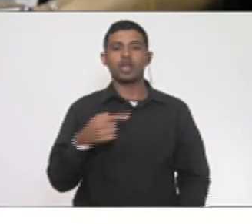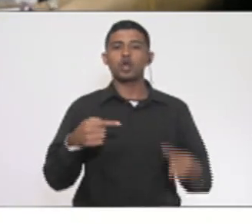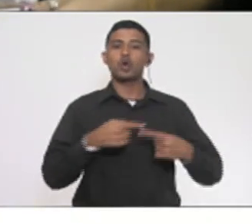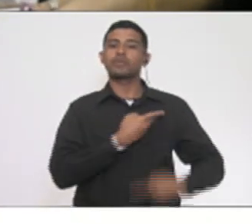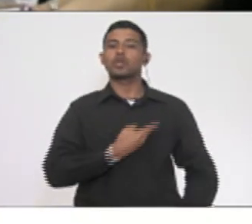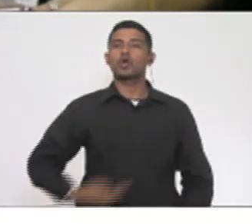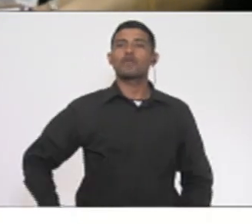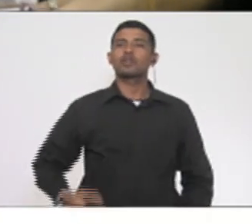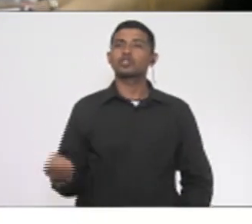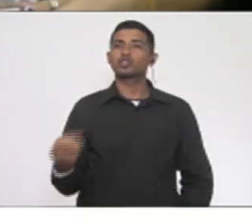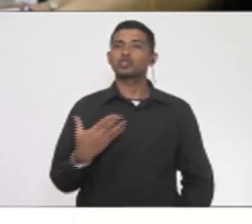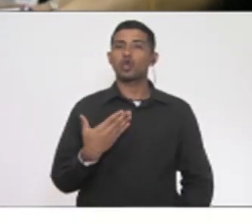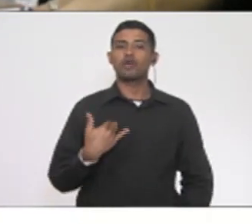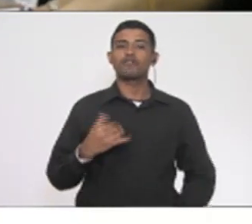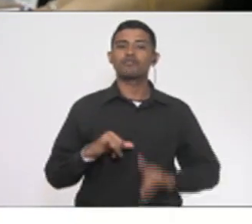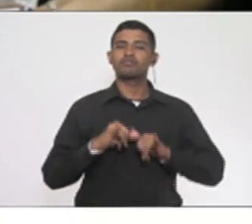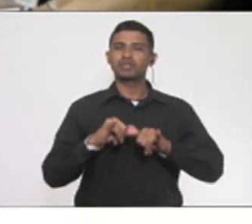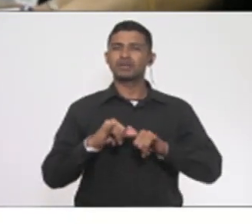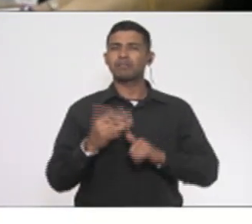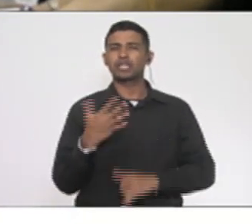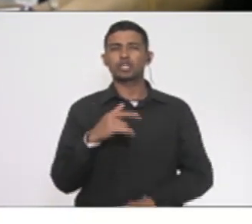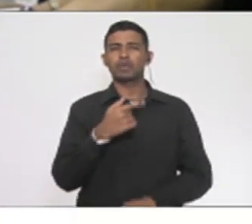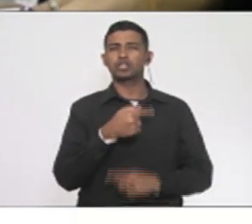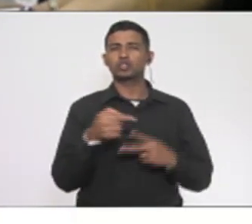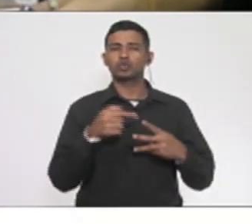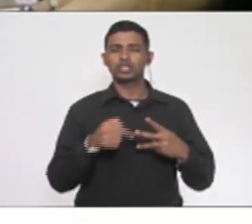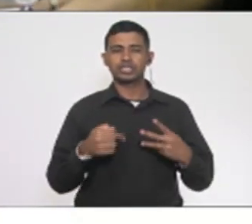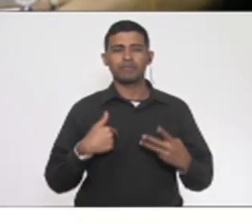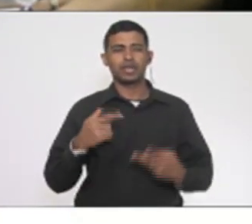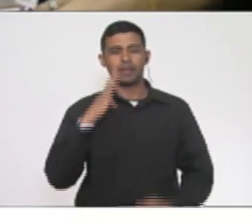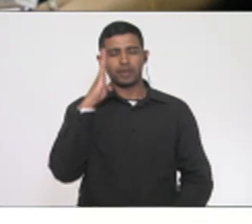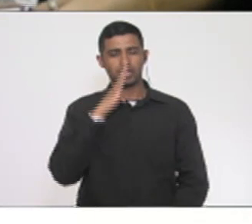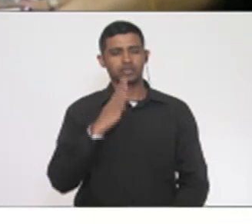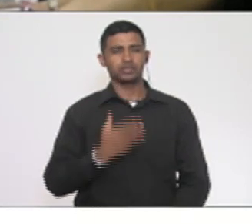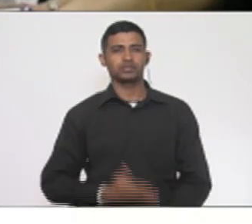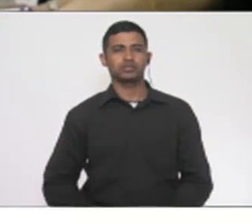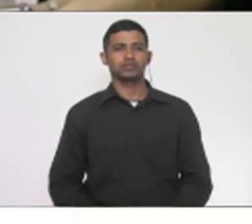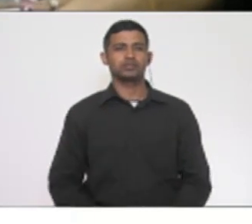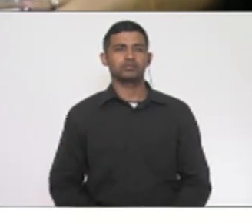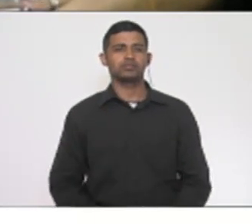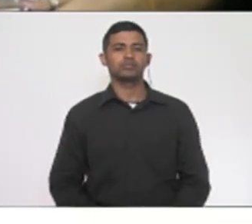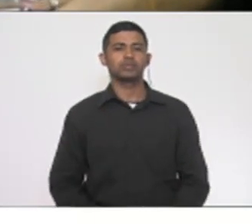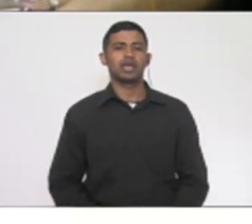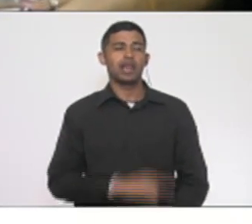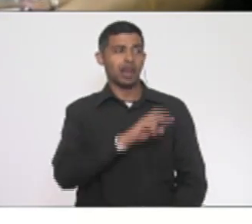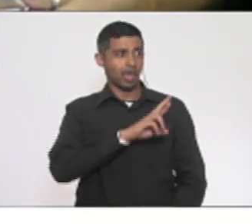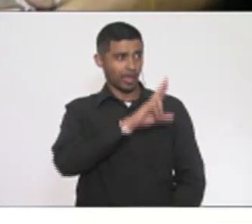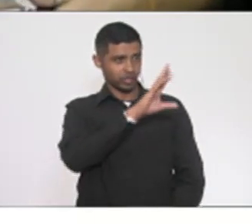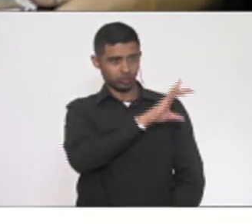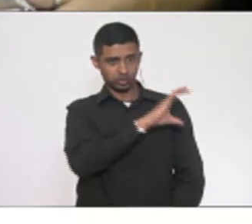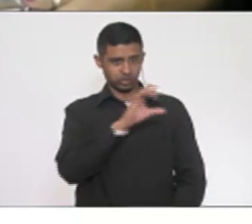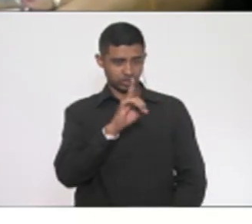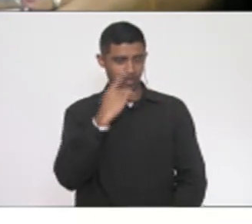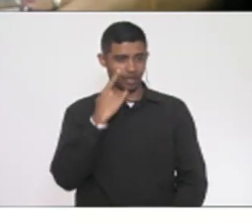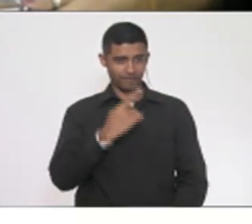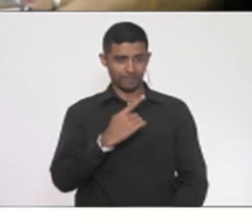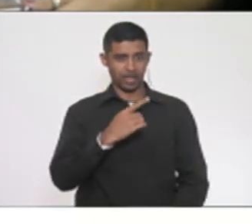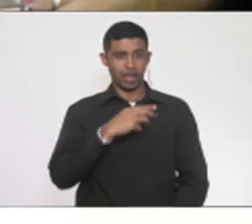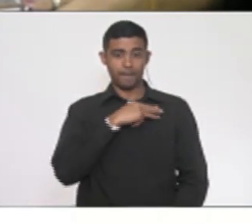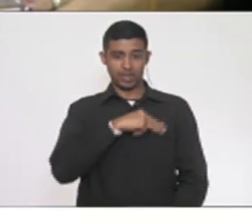Novo Mercado de Gás, que foi lançado há umas 2 semanas lá em Brasília. Esse programa é coordenado pelo Ministério das Minas e Energia, é mais